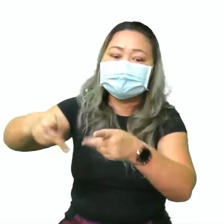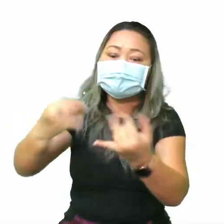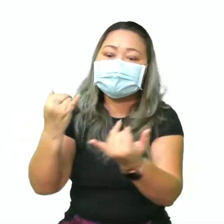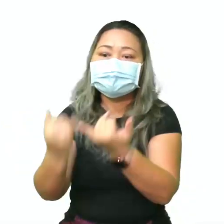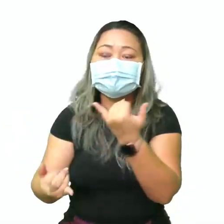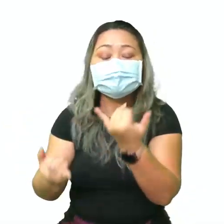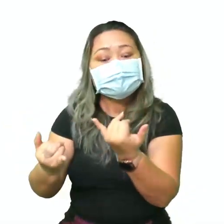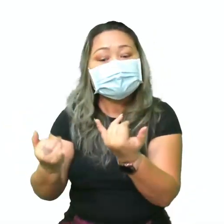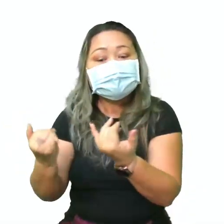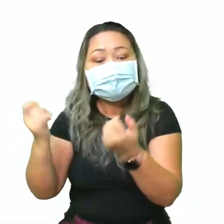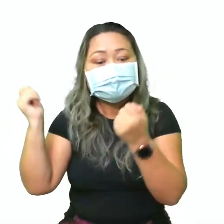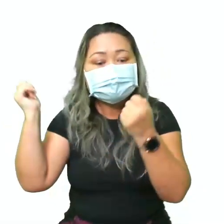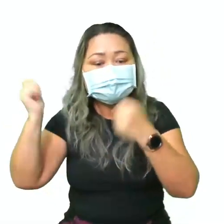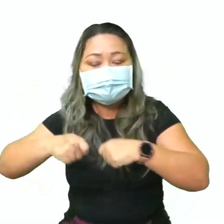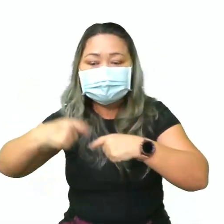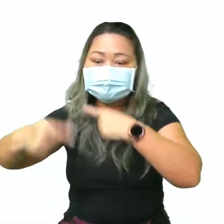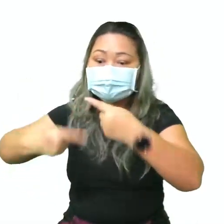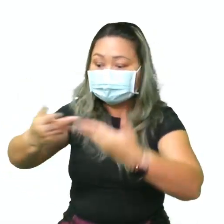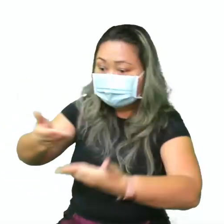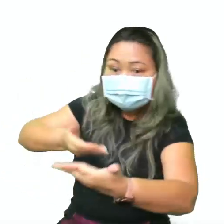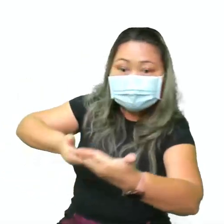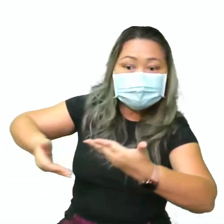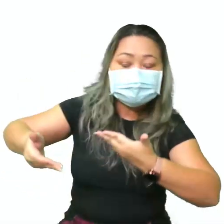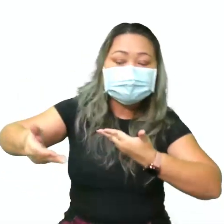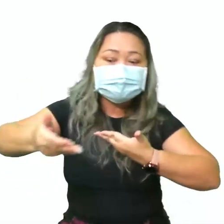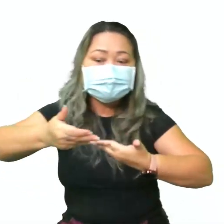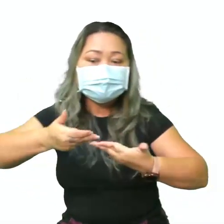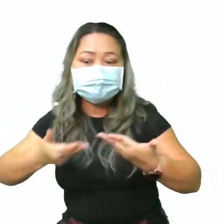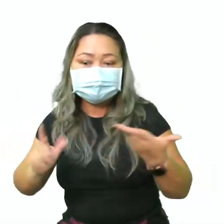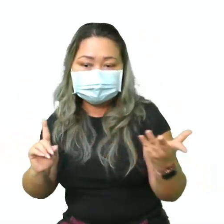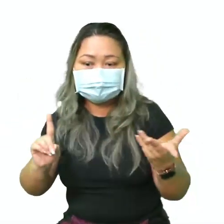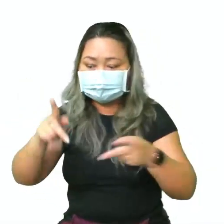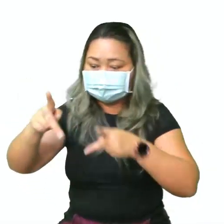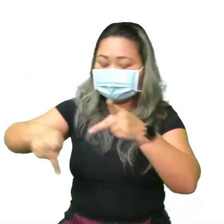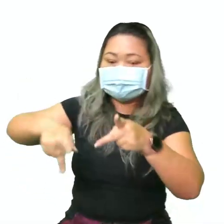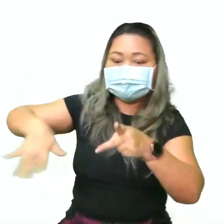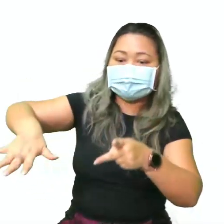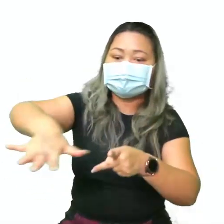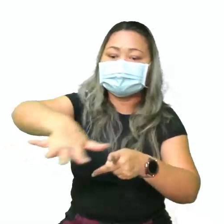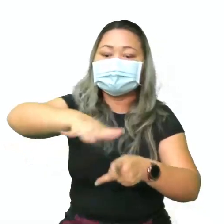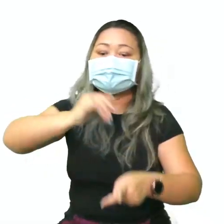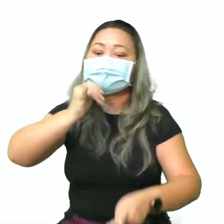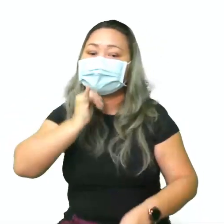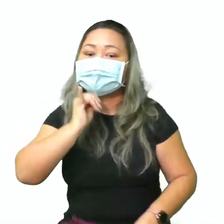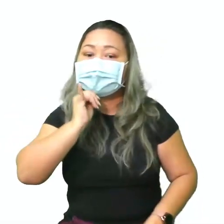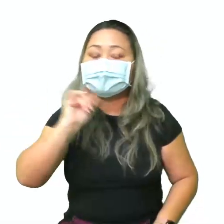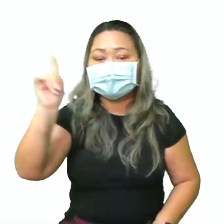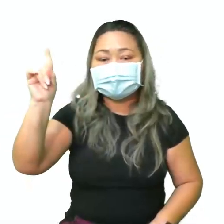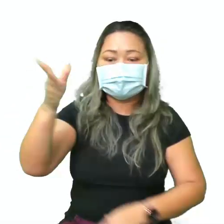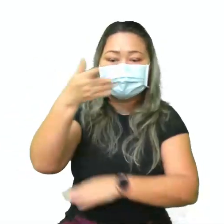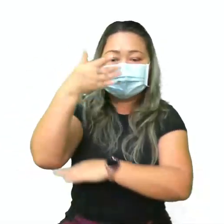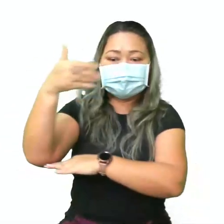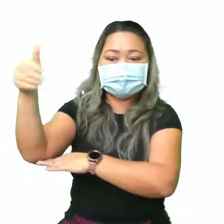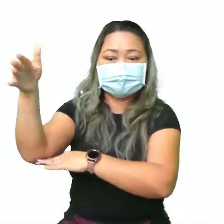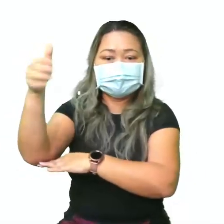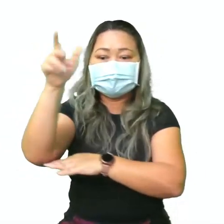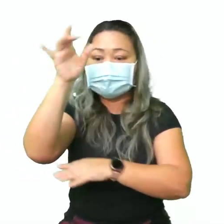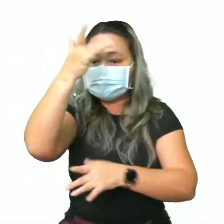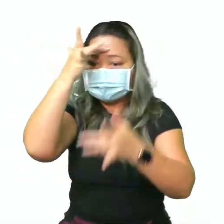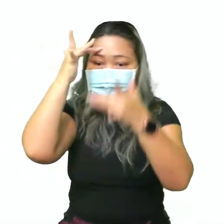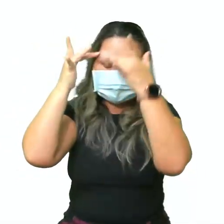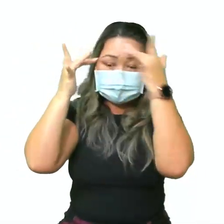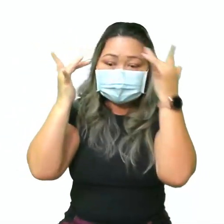lá? Olha lá. Então, a mulazinha nasceu desse cruzamento e ela é estéril, não consegue